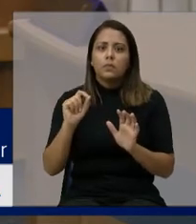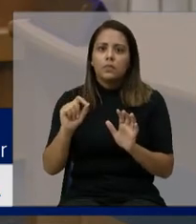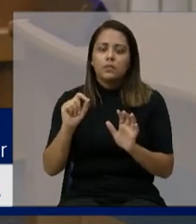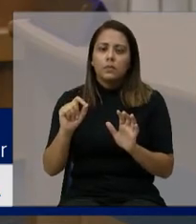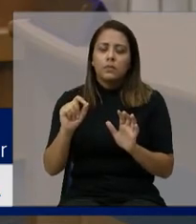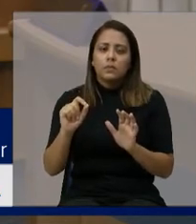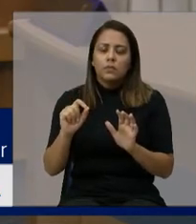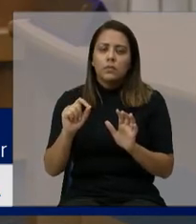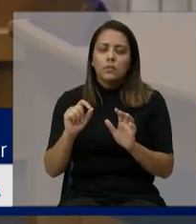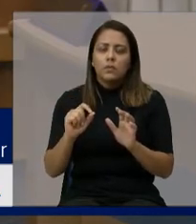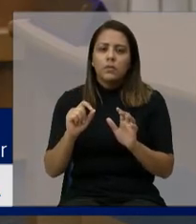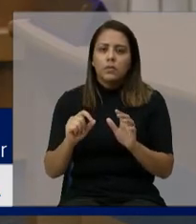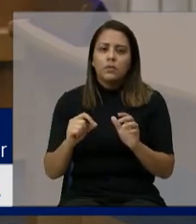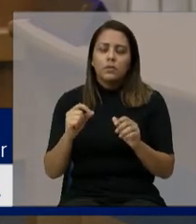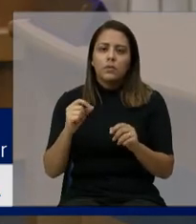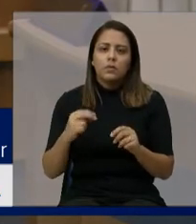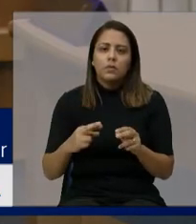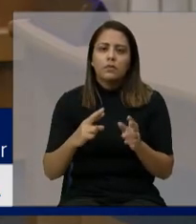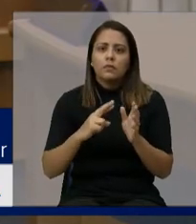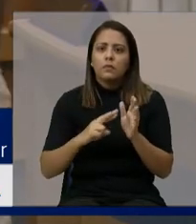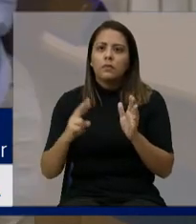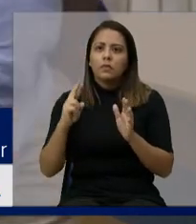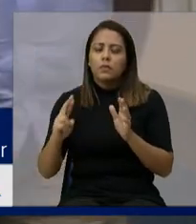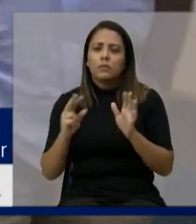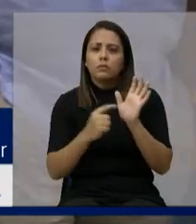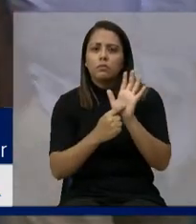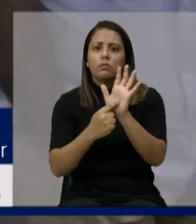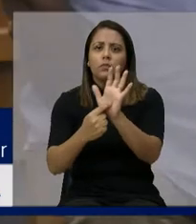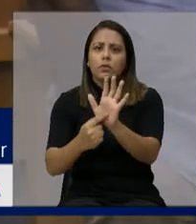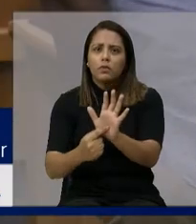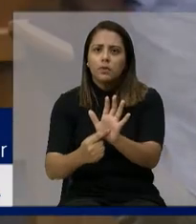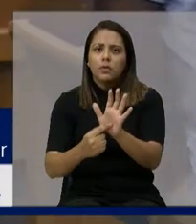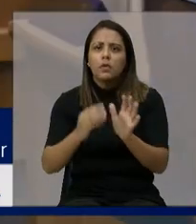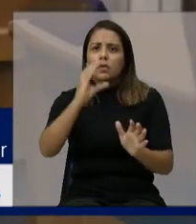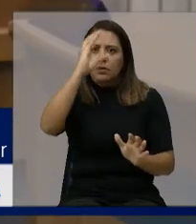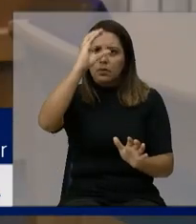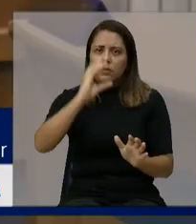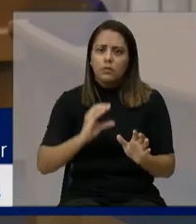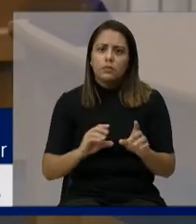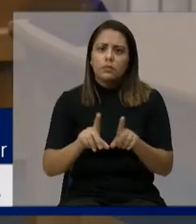trata-se de representação civil